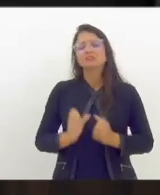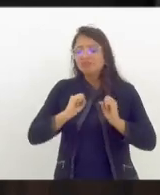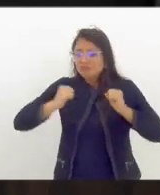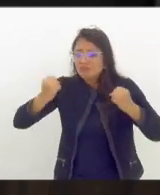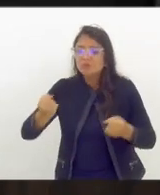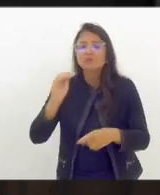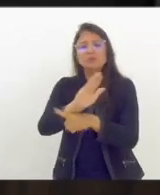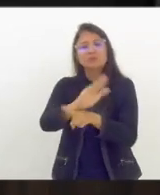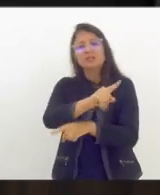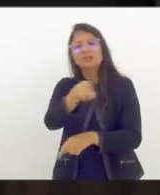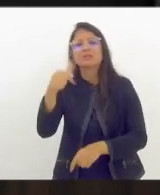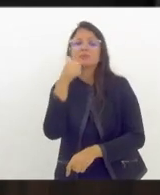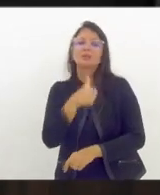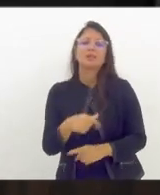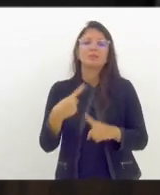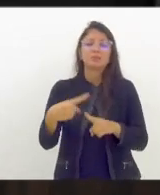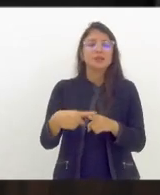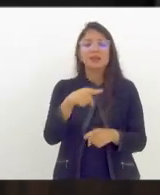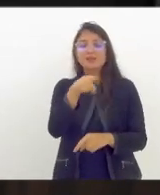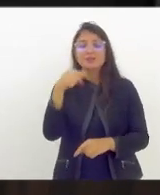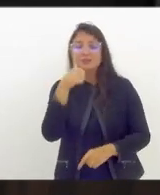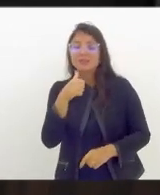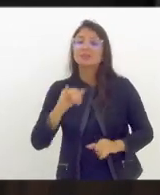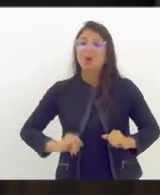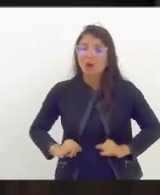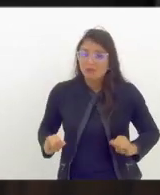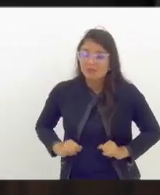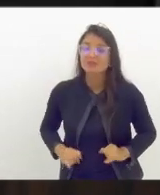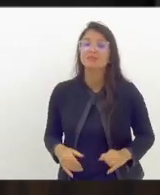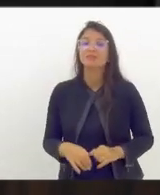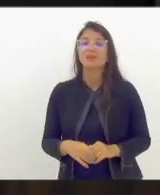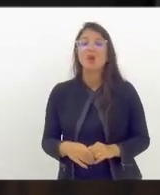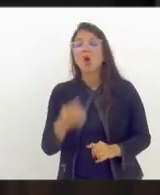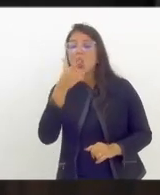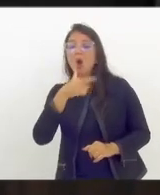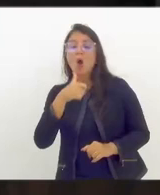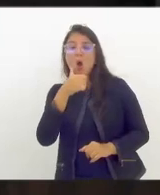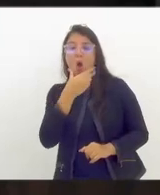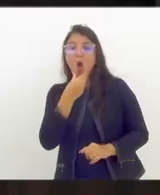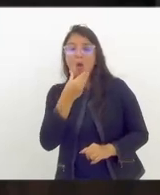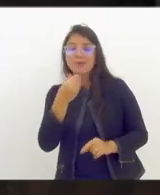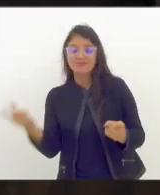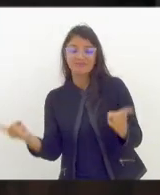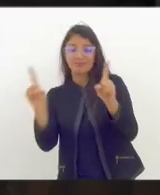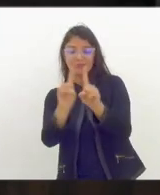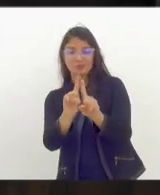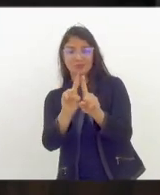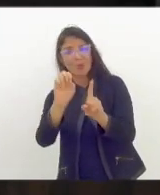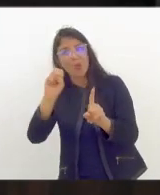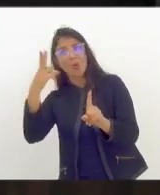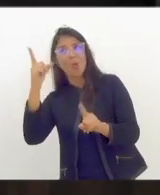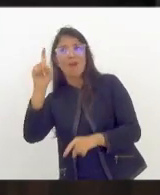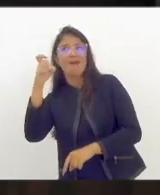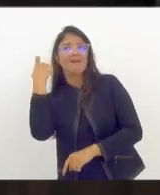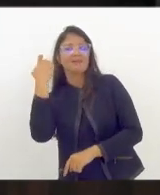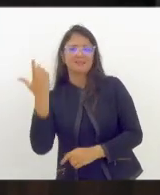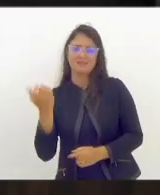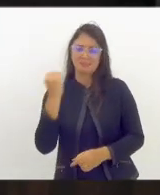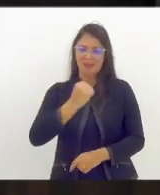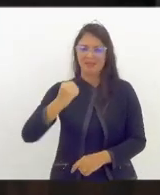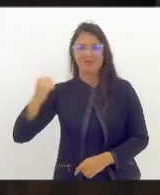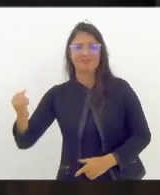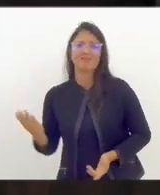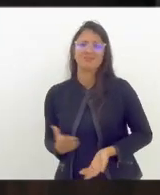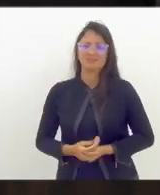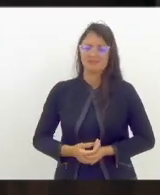de qualquer pessoa que ache que tem o domínio e a propriedade sobre o corpo das nossas mulheres.